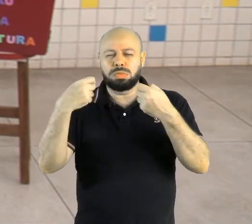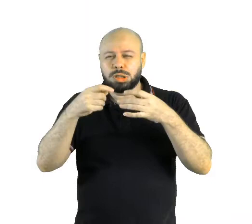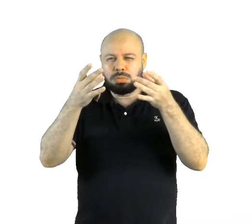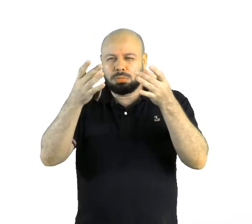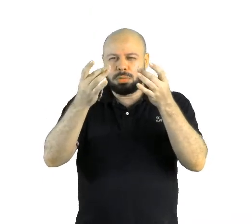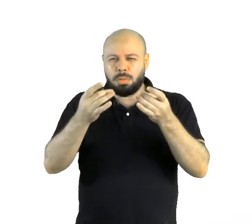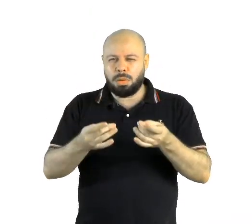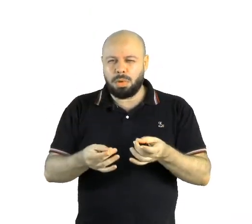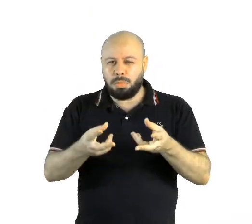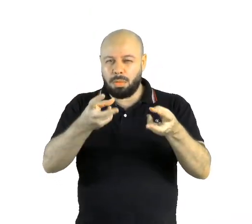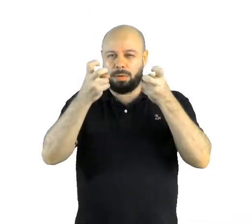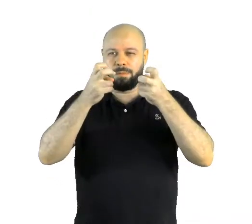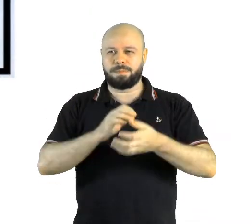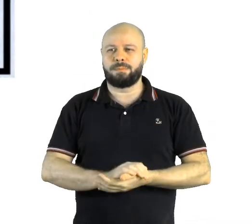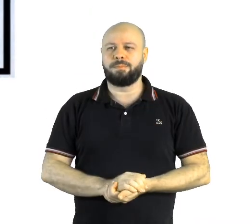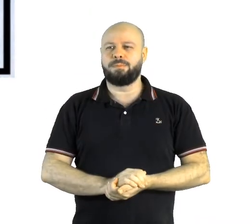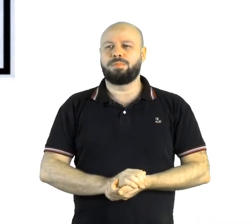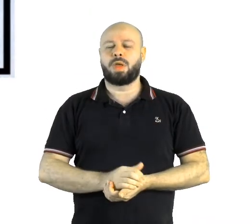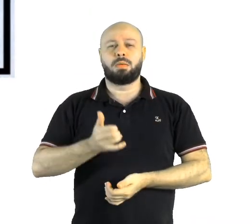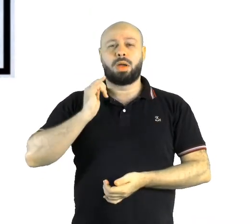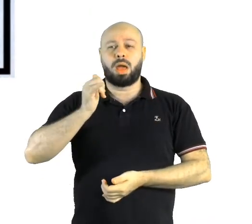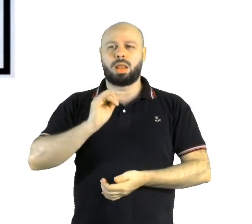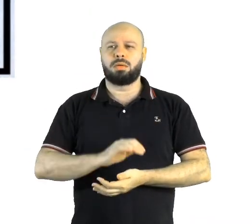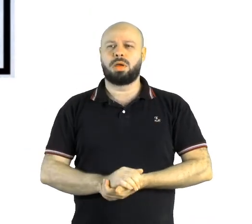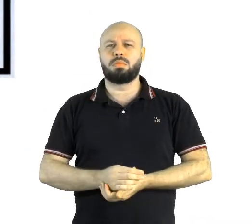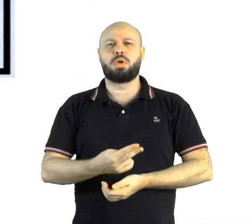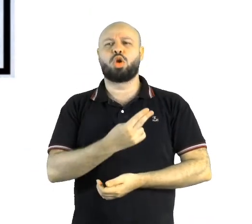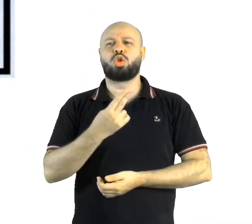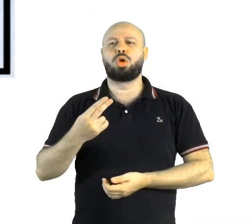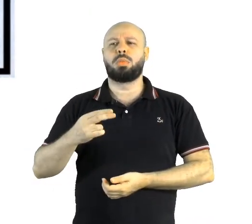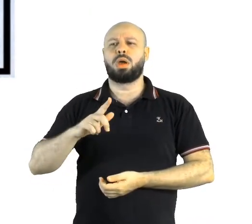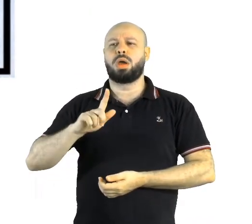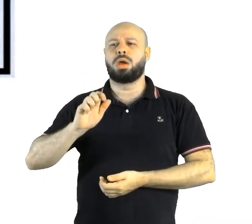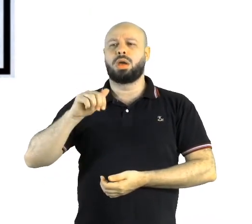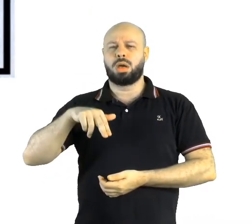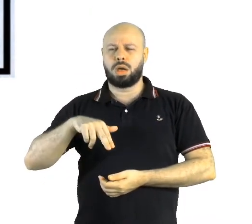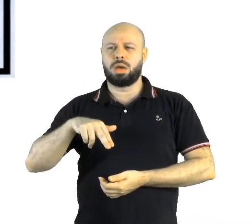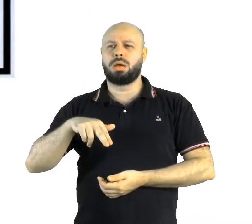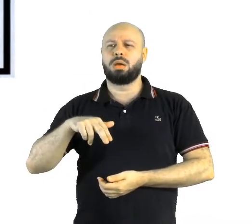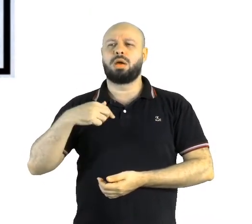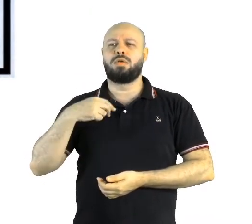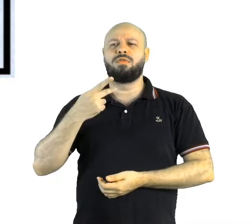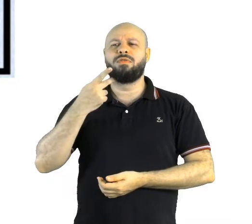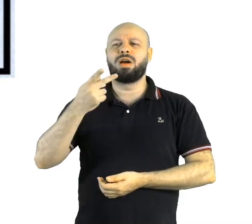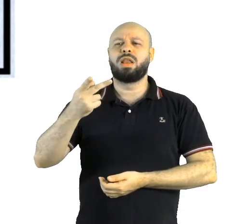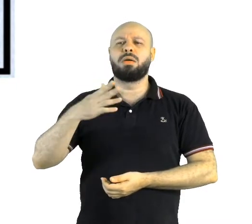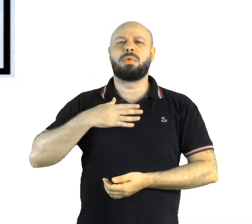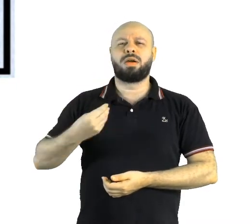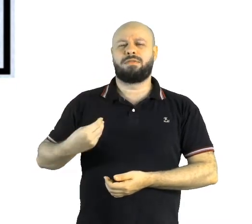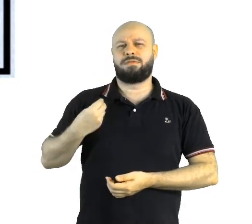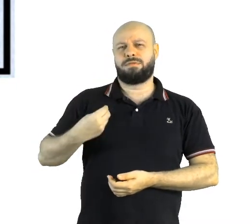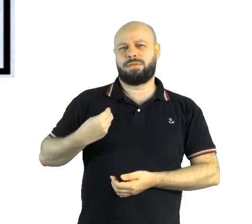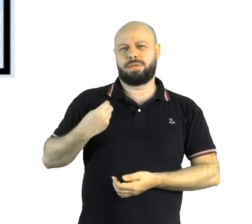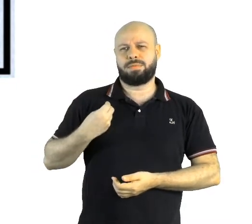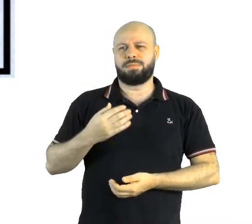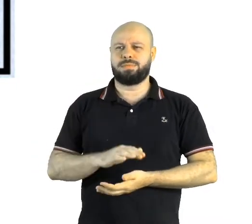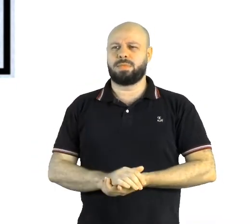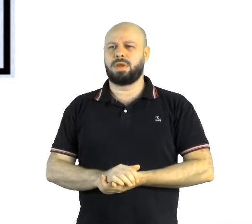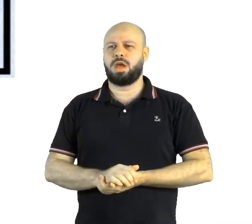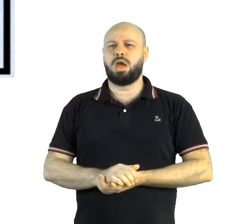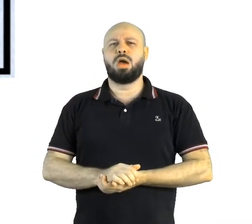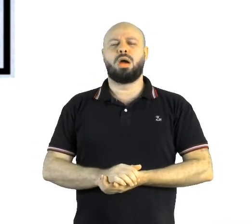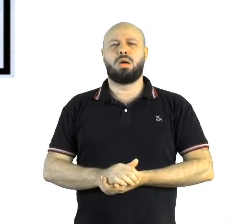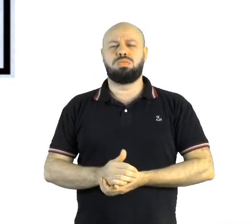detalhes. Então, esse é um relato, olha só. Meu nome é Jean, eu vou falar um pouco da minha vida. Eu ajudo